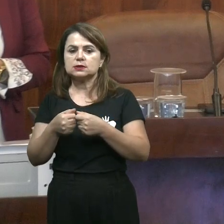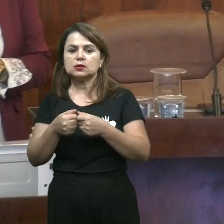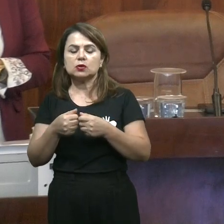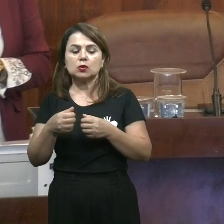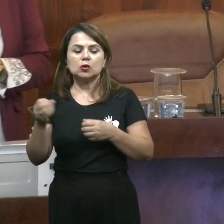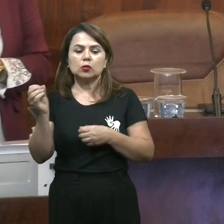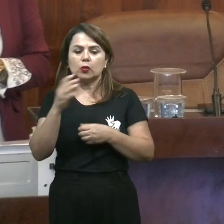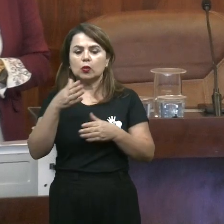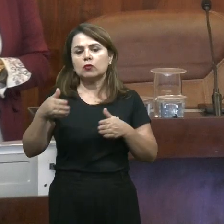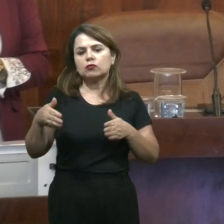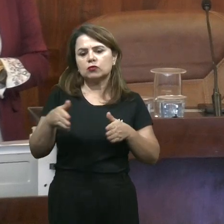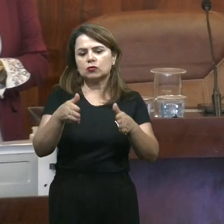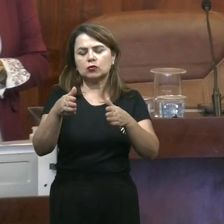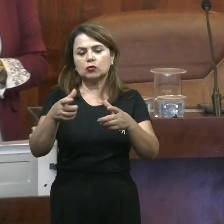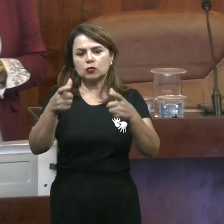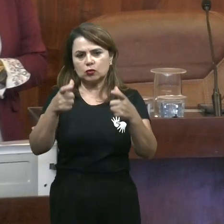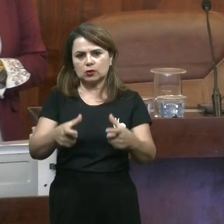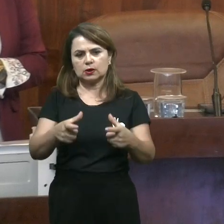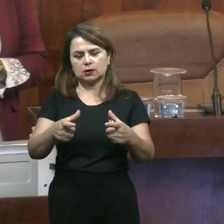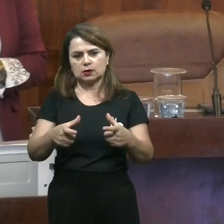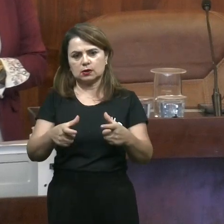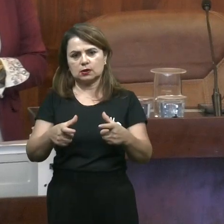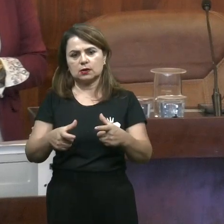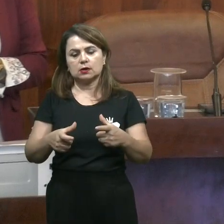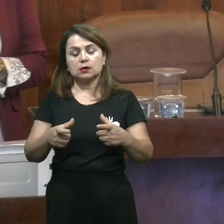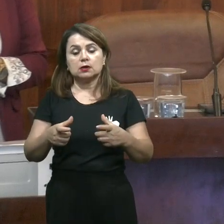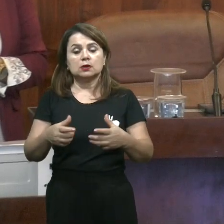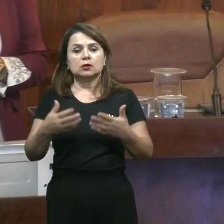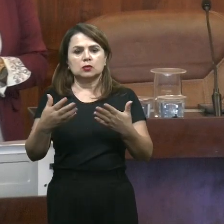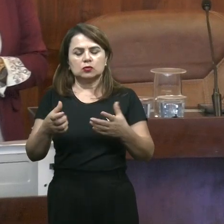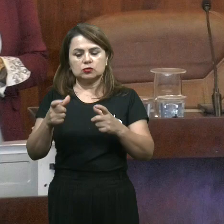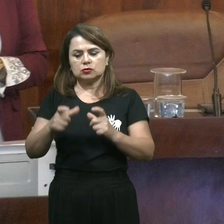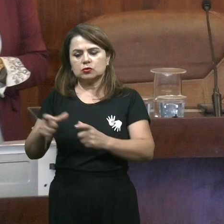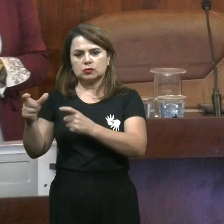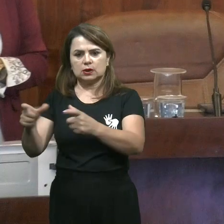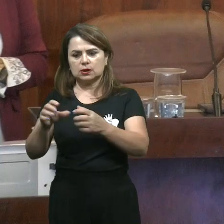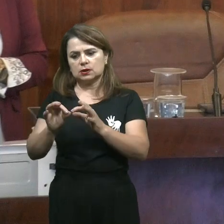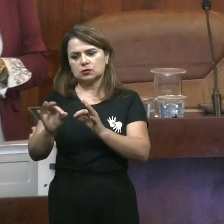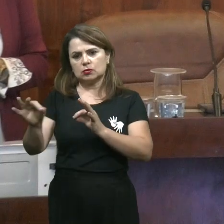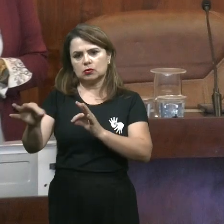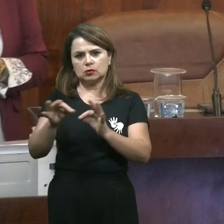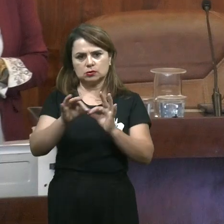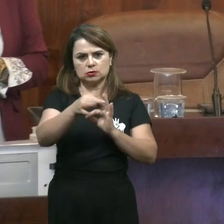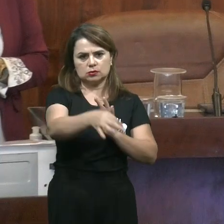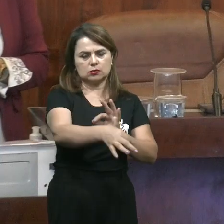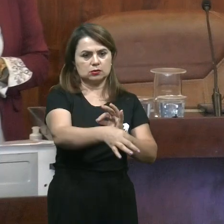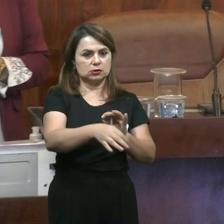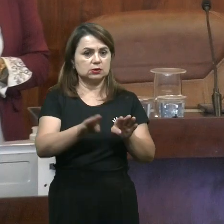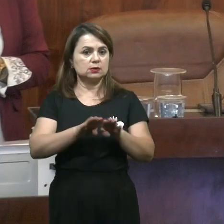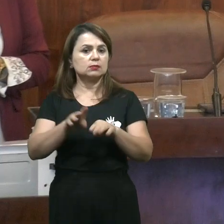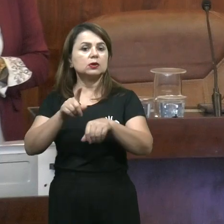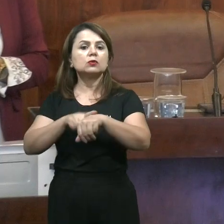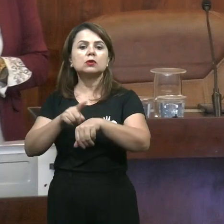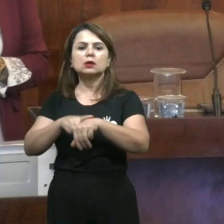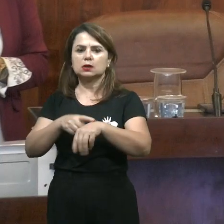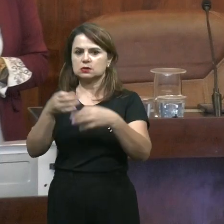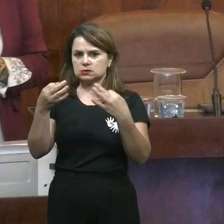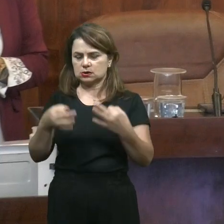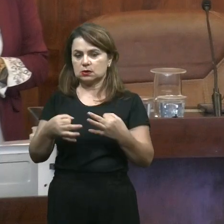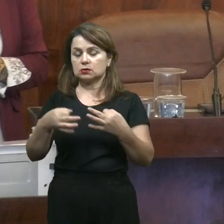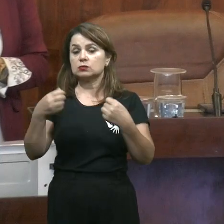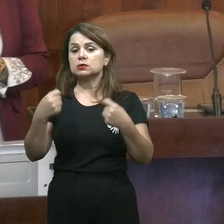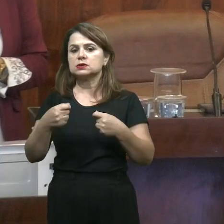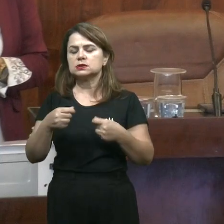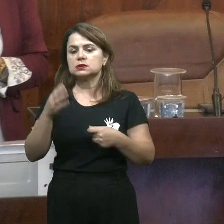melhorias dos existentes, focando em bairro menos atendido e horário de pico. Instalação de abrigos de